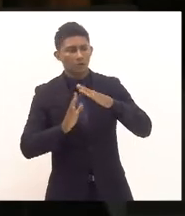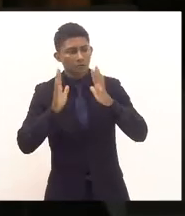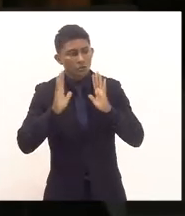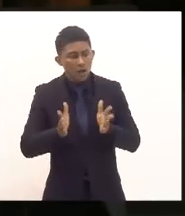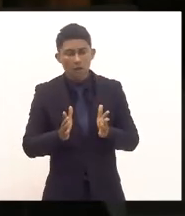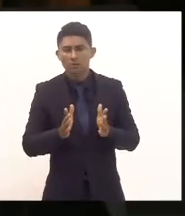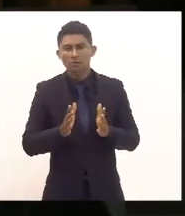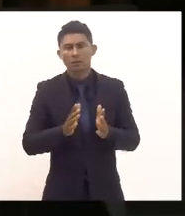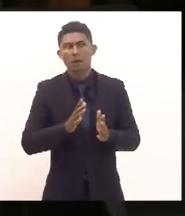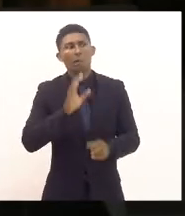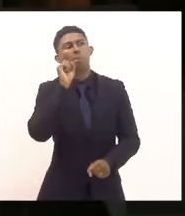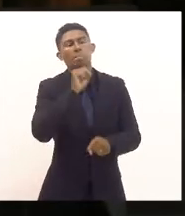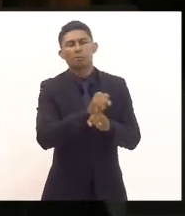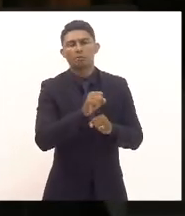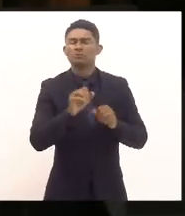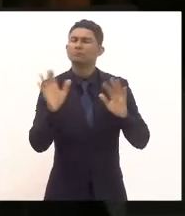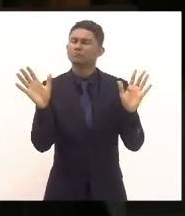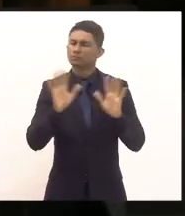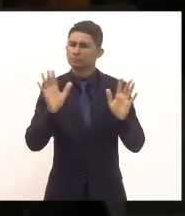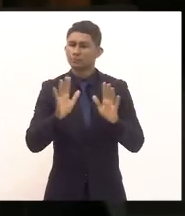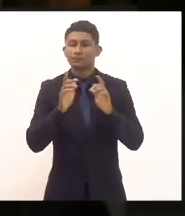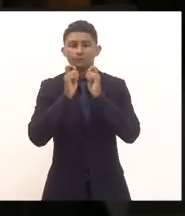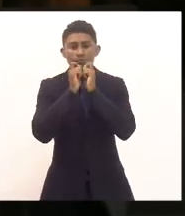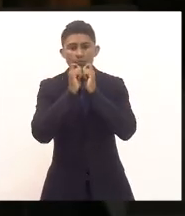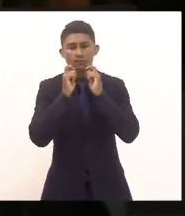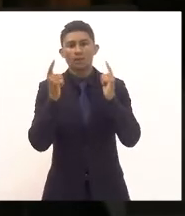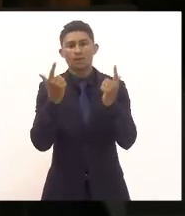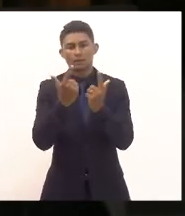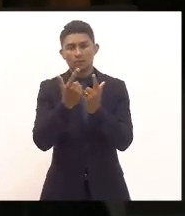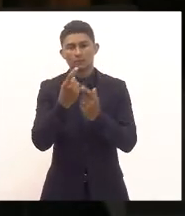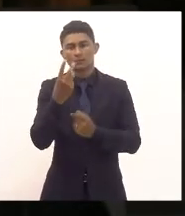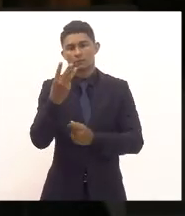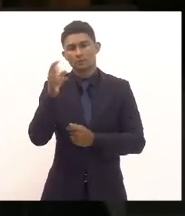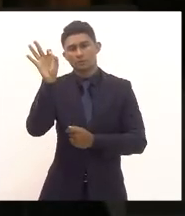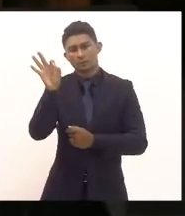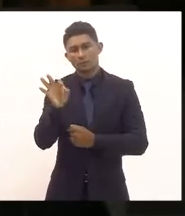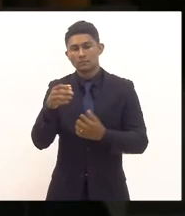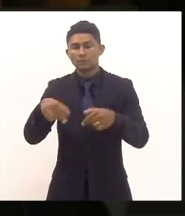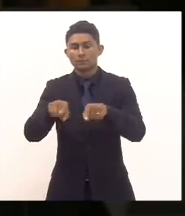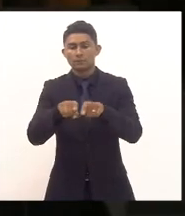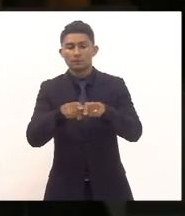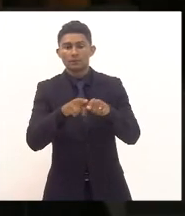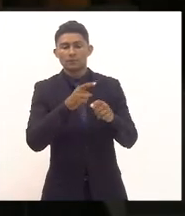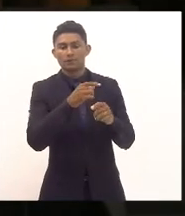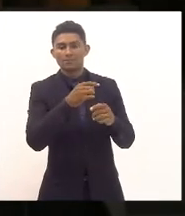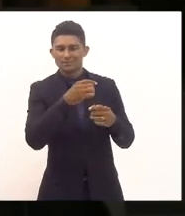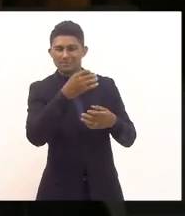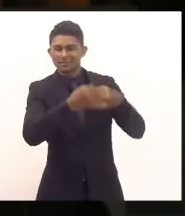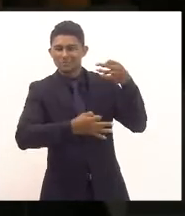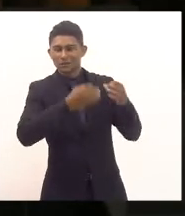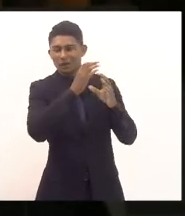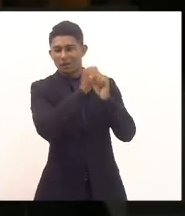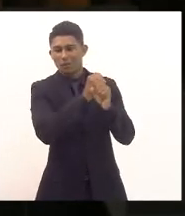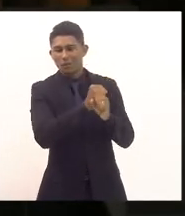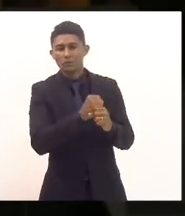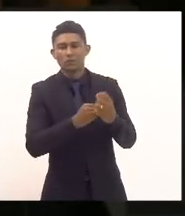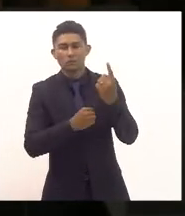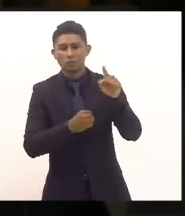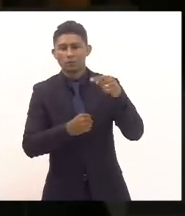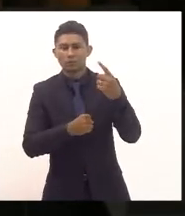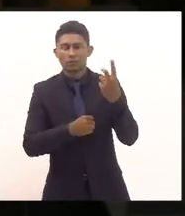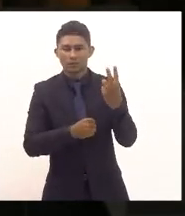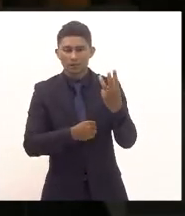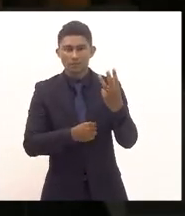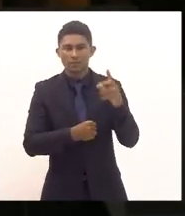atingido alerj três por cento junto com Tribunal de Contas 1.6 1.4 o